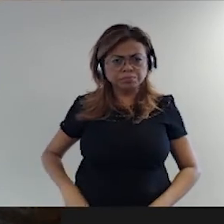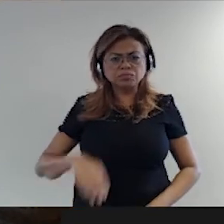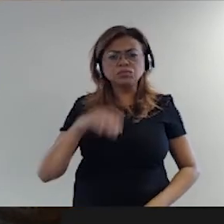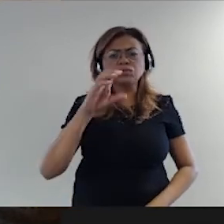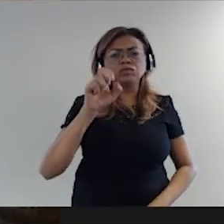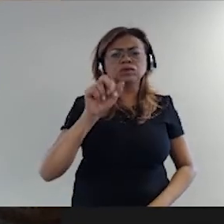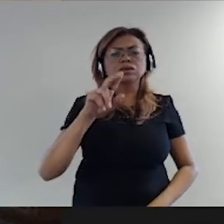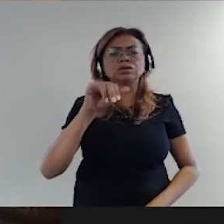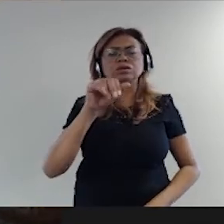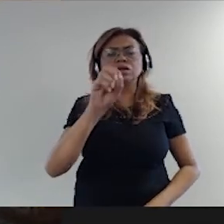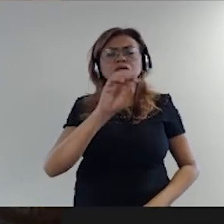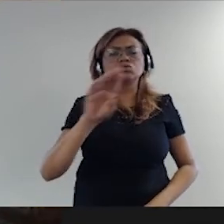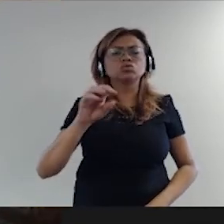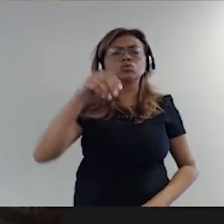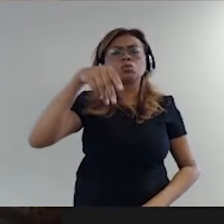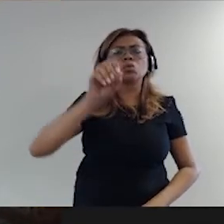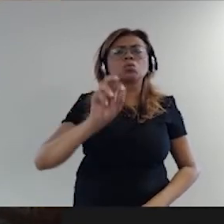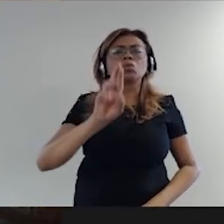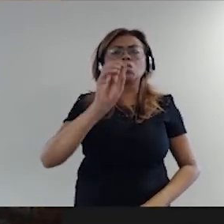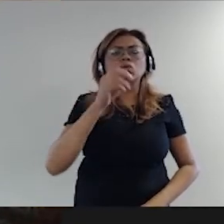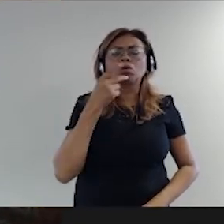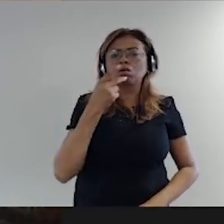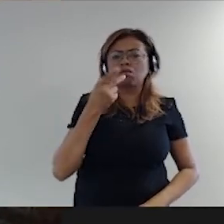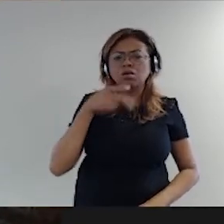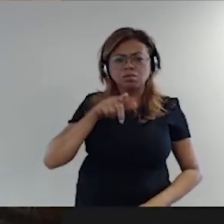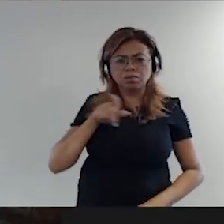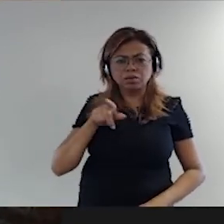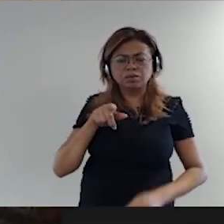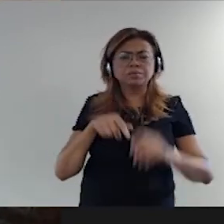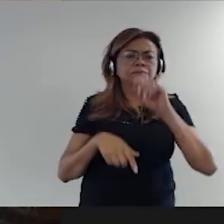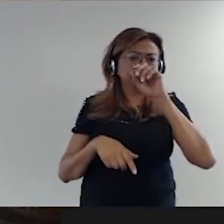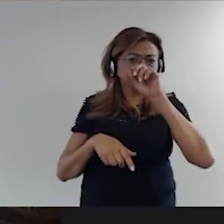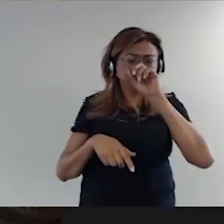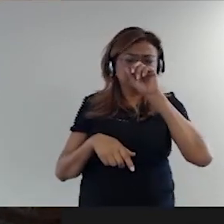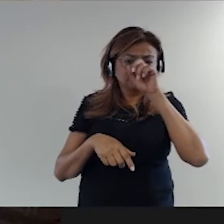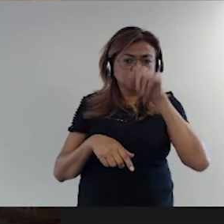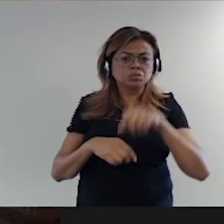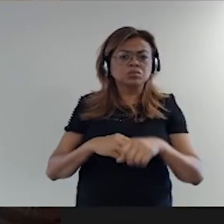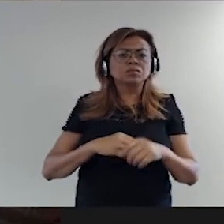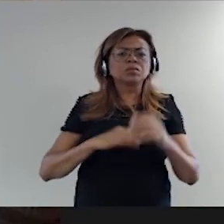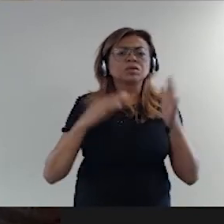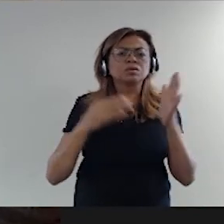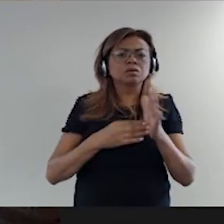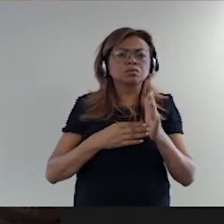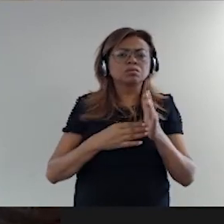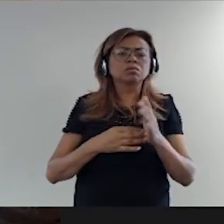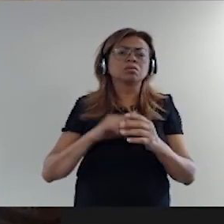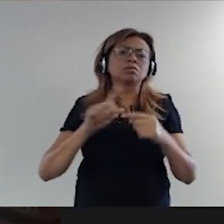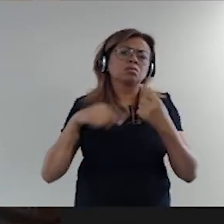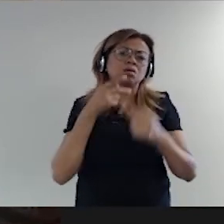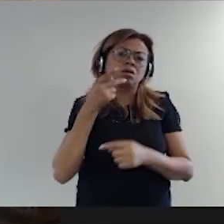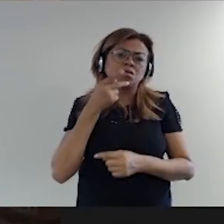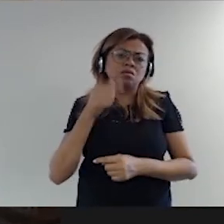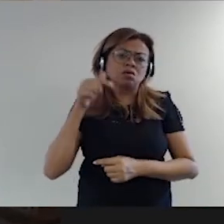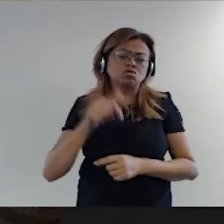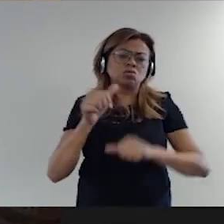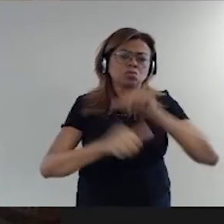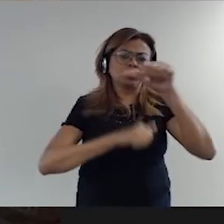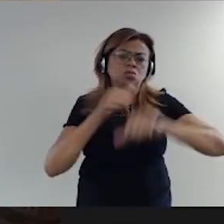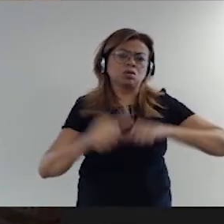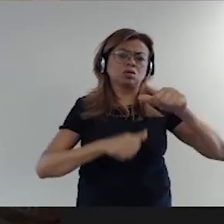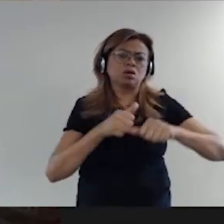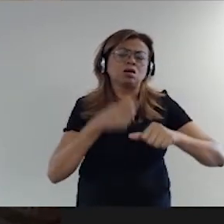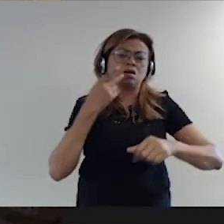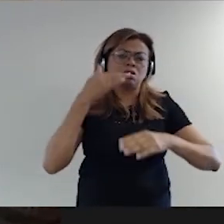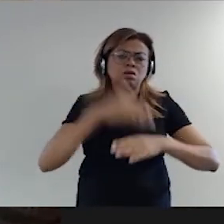Sérgio Moro, em que eu dizia para ele que a tese sustentada por ele de mudar o momento do trânsito em